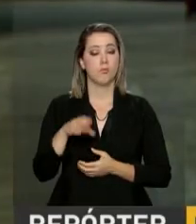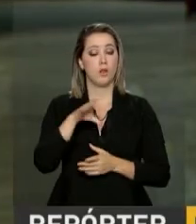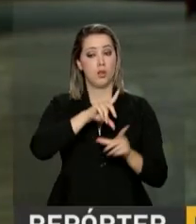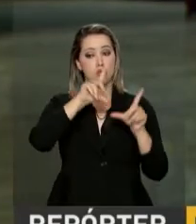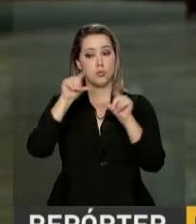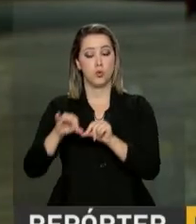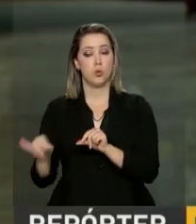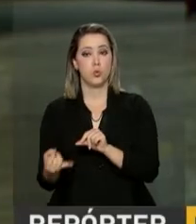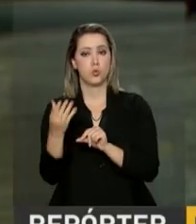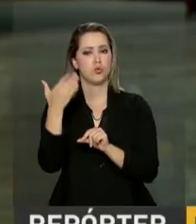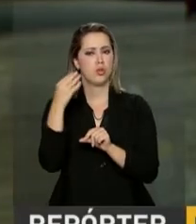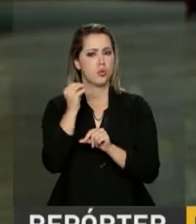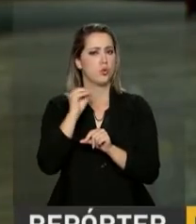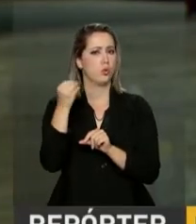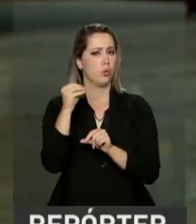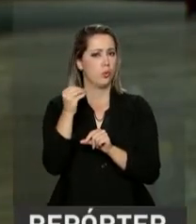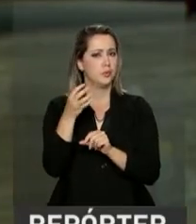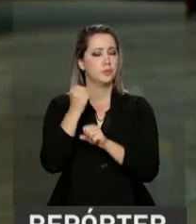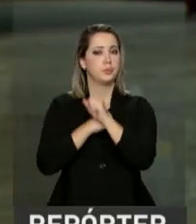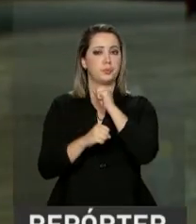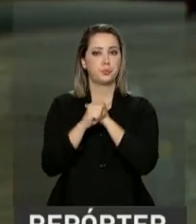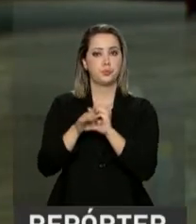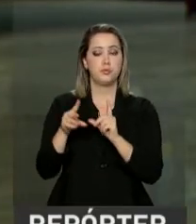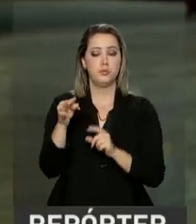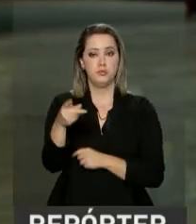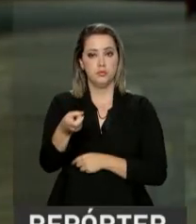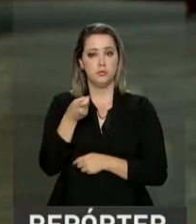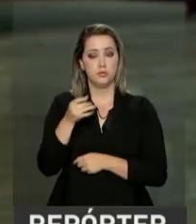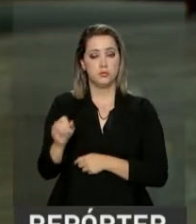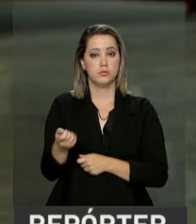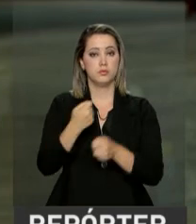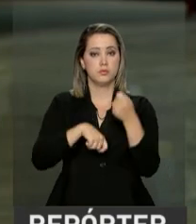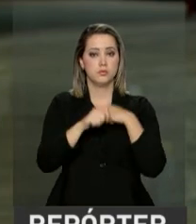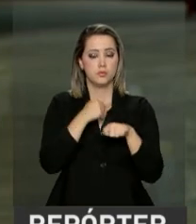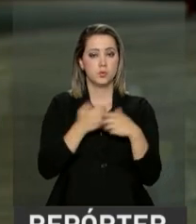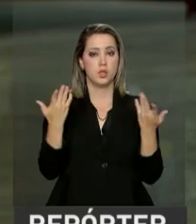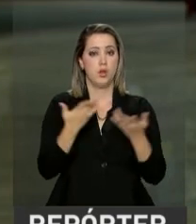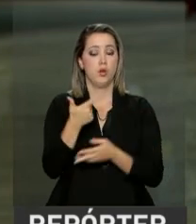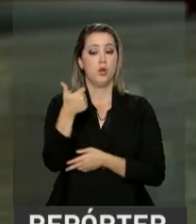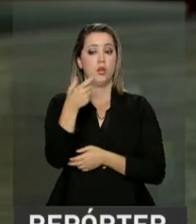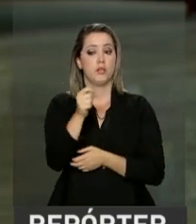desta quarta-feira, a taxa básica de juros da economia passa a ser de